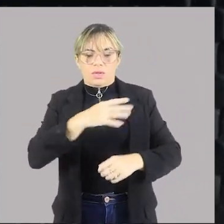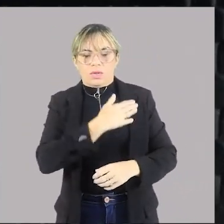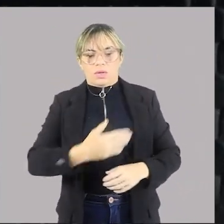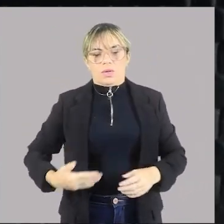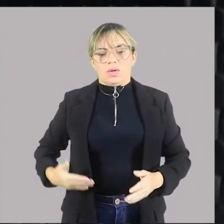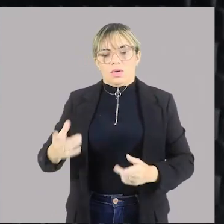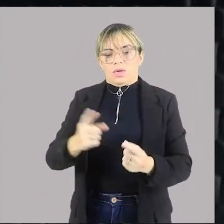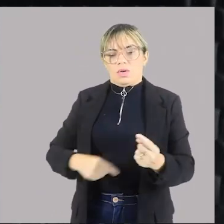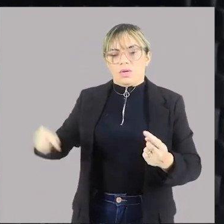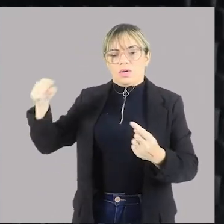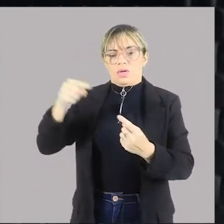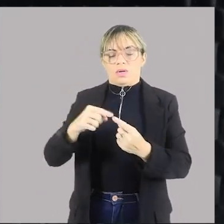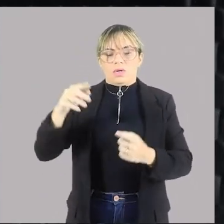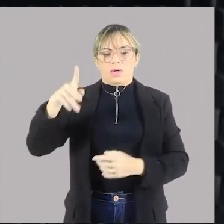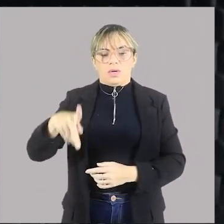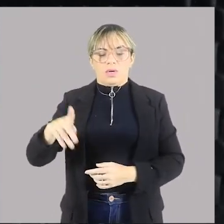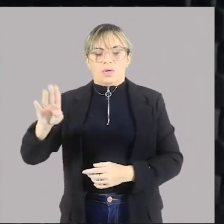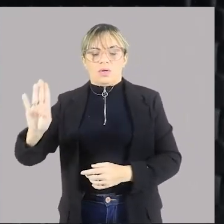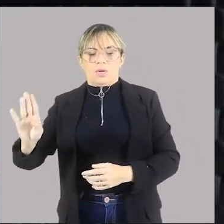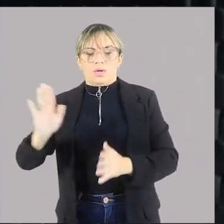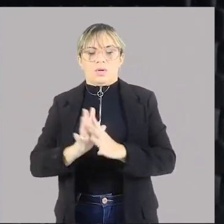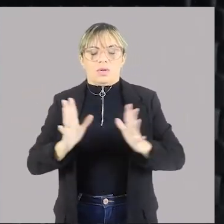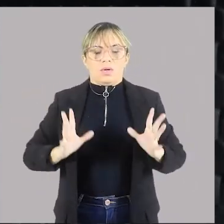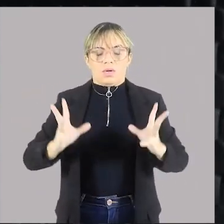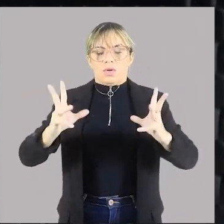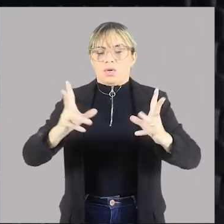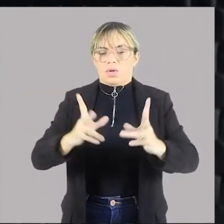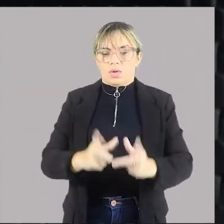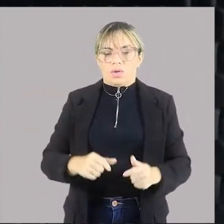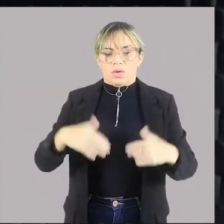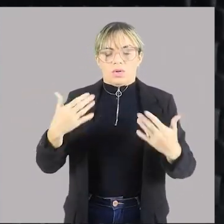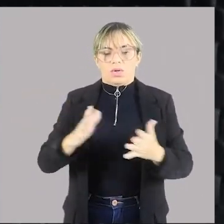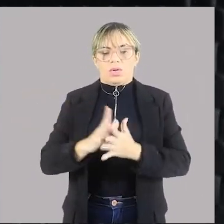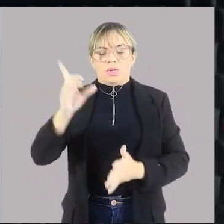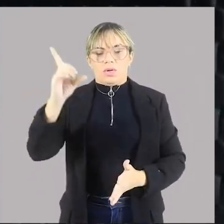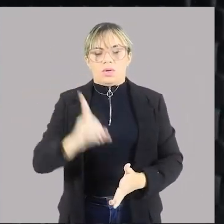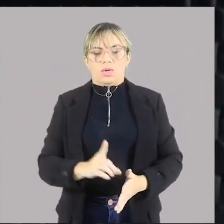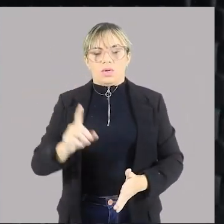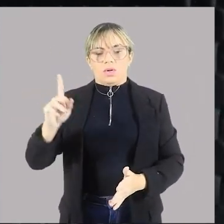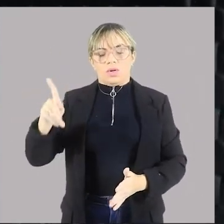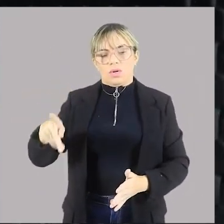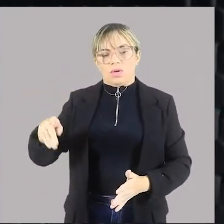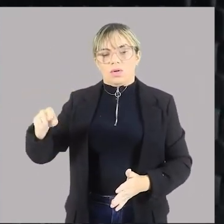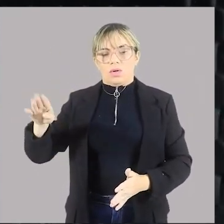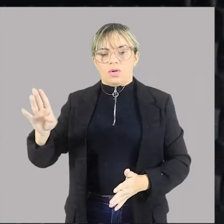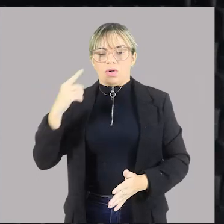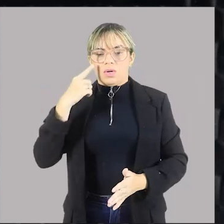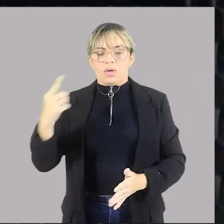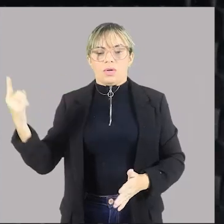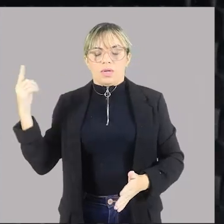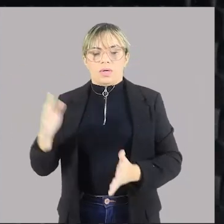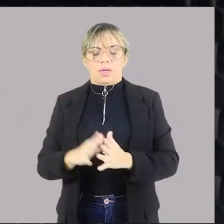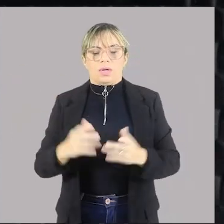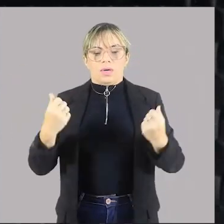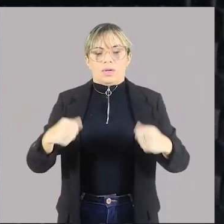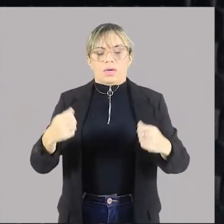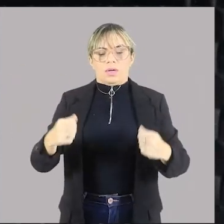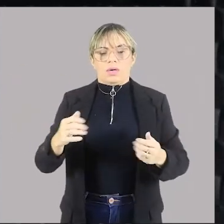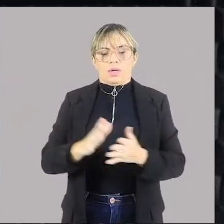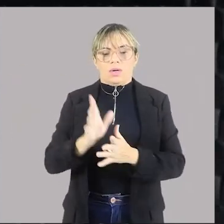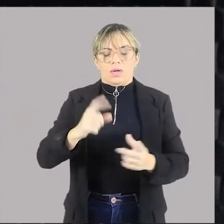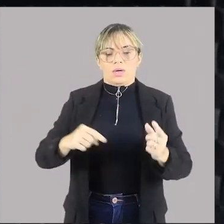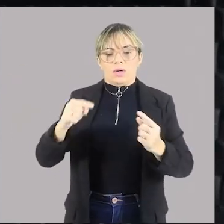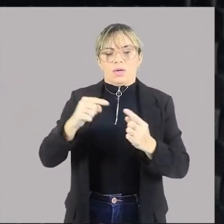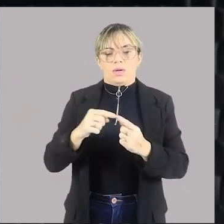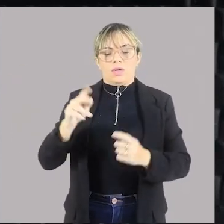a finalidade pública. Na verdade, todo direito público se dispõe a atingir esse interesse público, né, essa